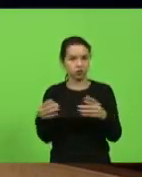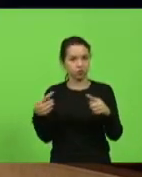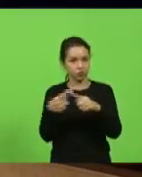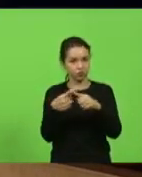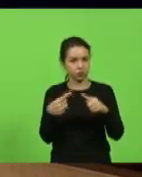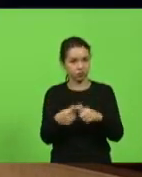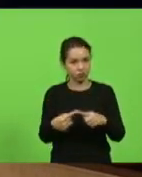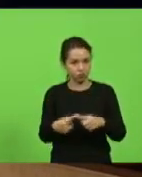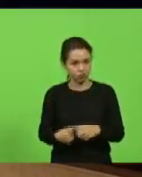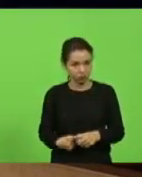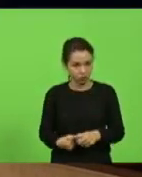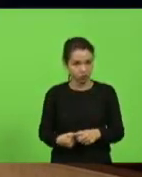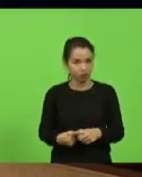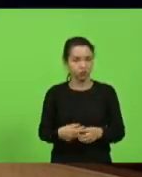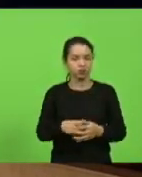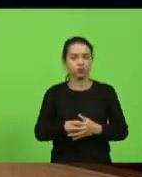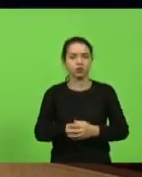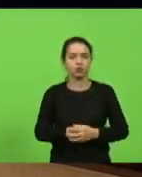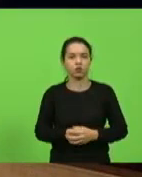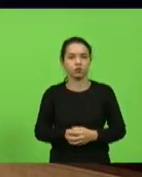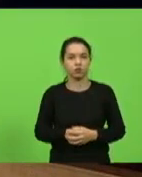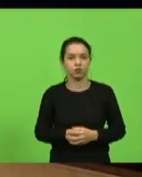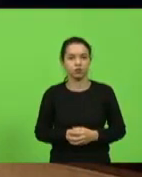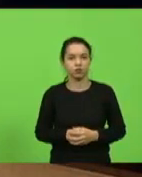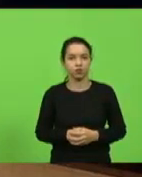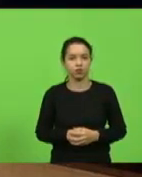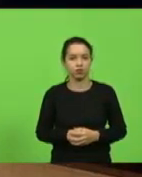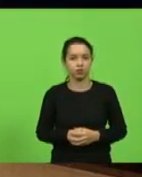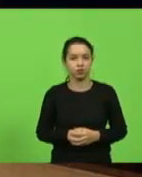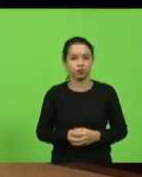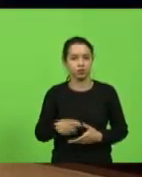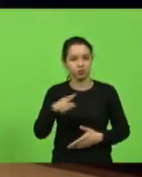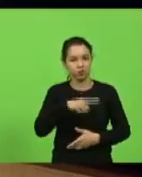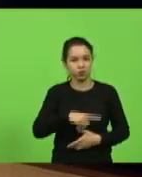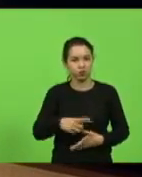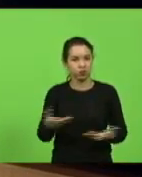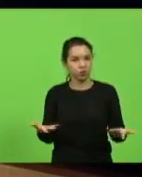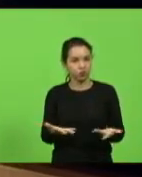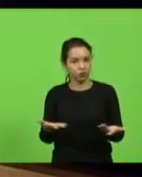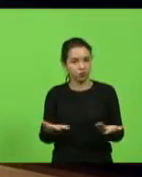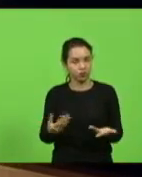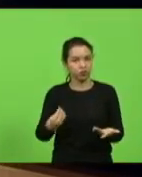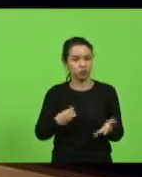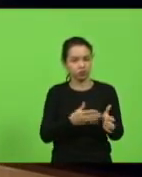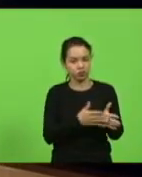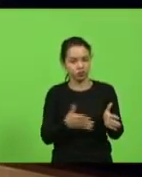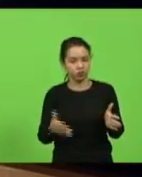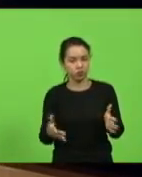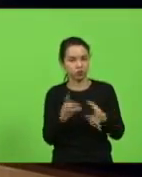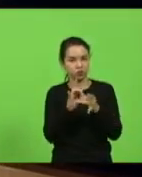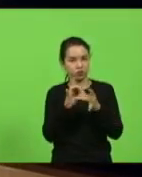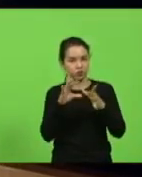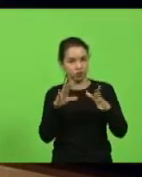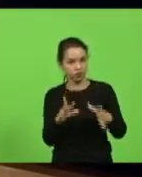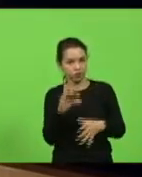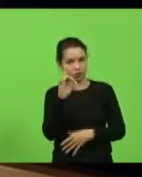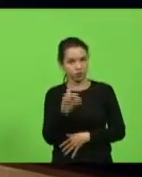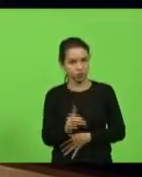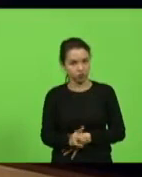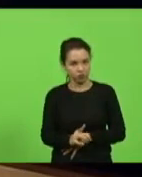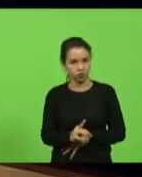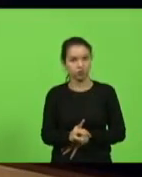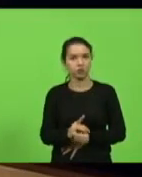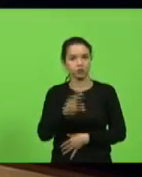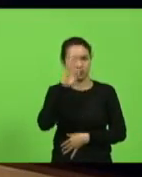no sentido oposto. Vivemos sob a égide do Estado Democrático de Direito, no qual reina o